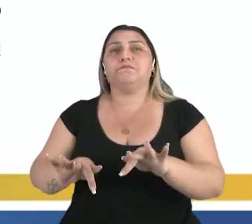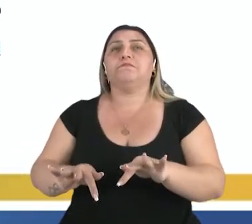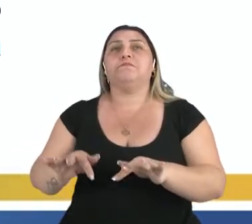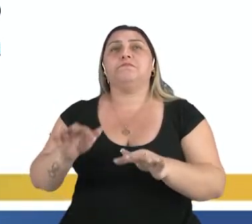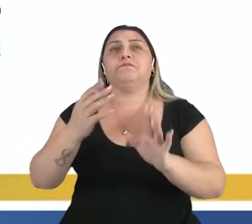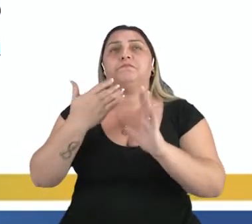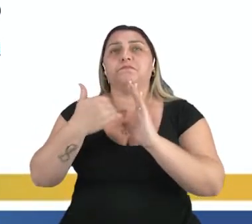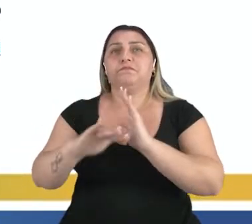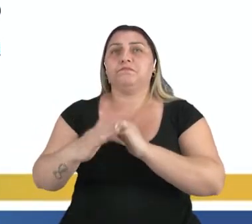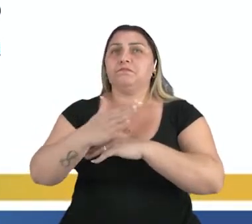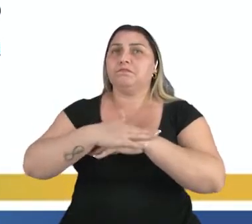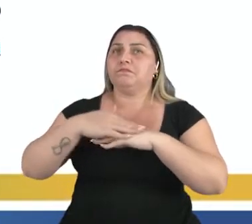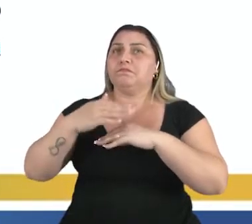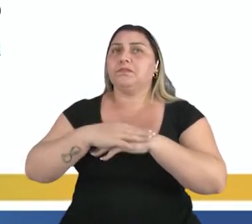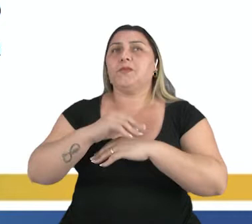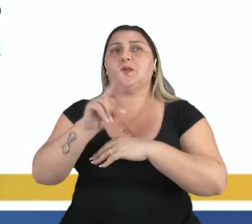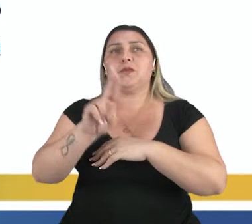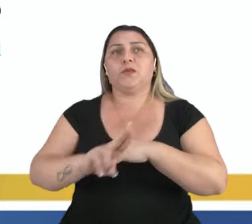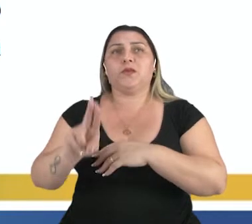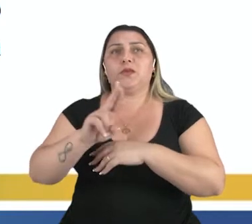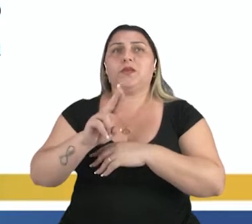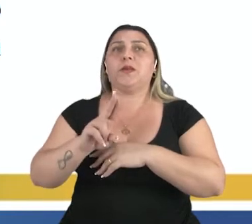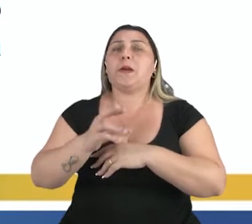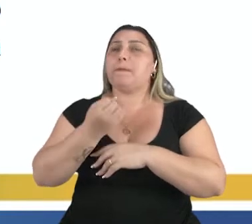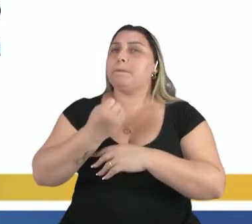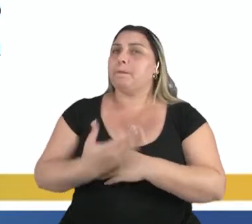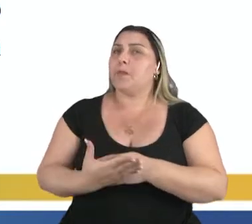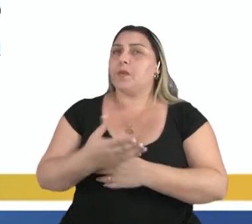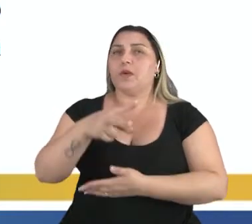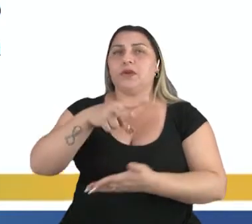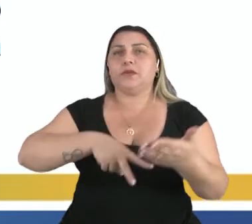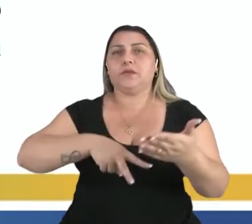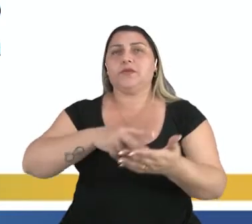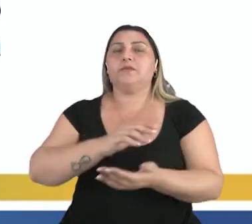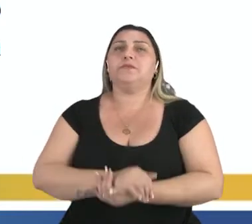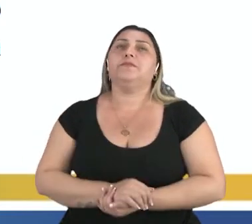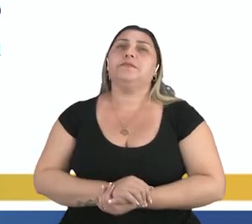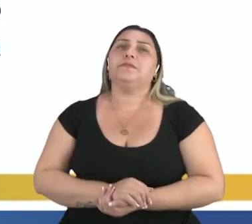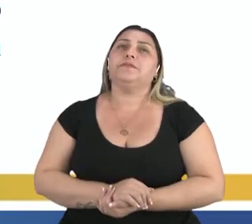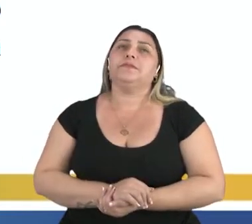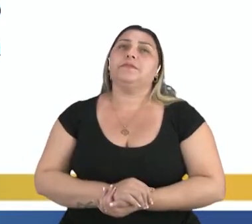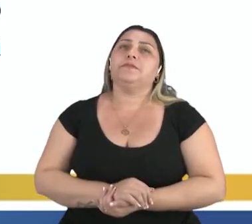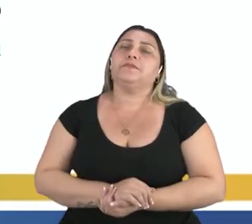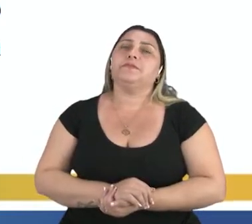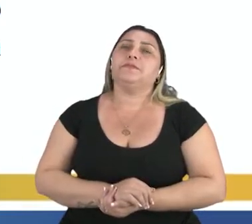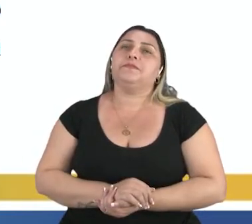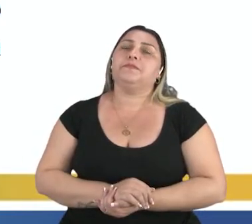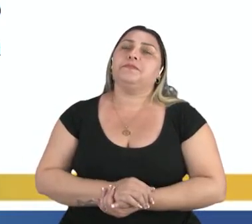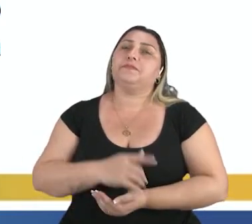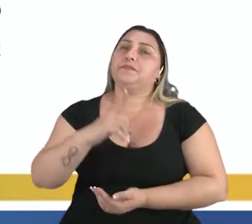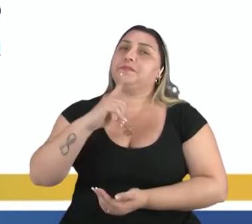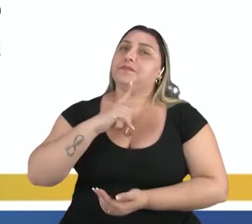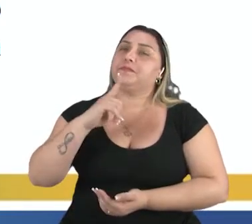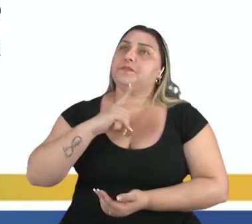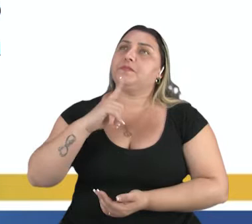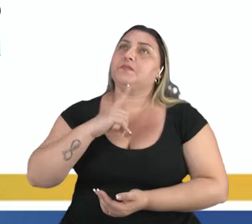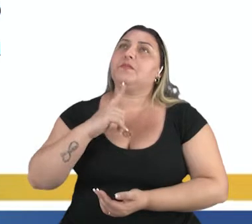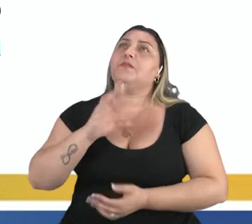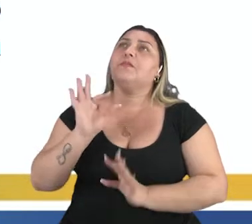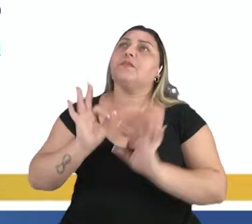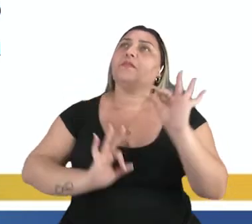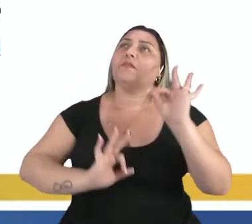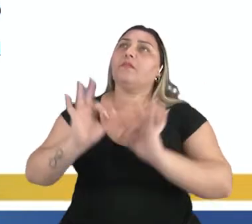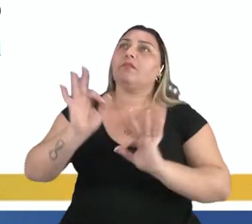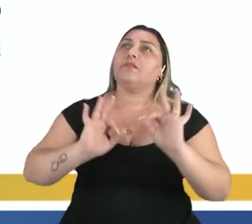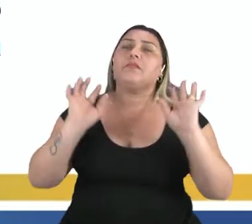uma mensagem de carinho ou ainda utilizar a expressão boa leitura. Então, nós temos isso daí, né, na